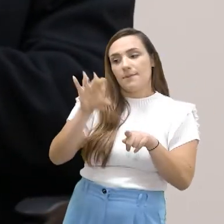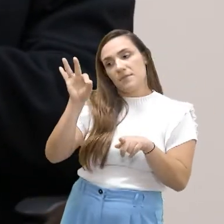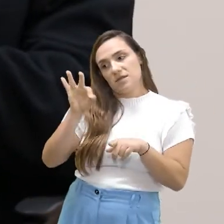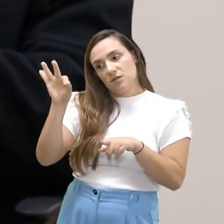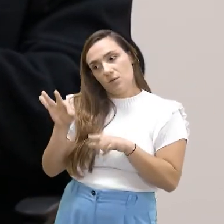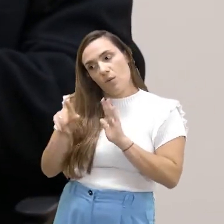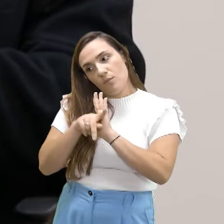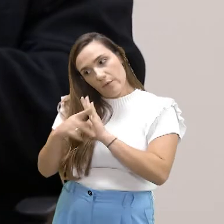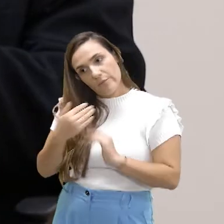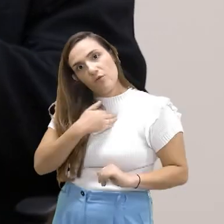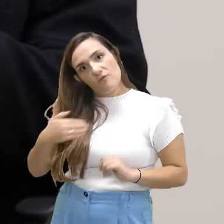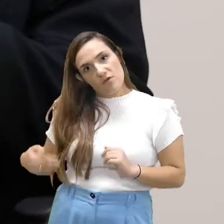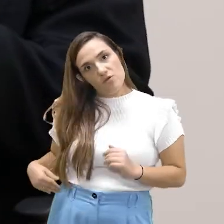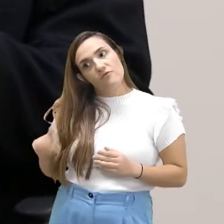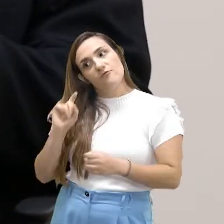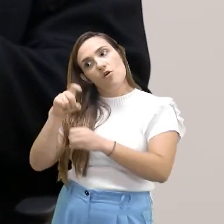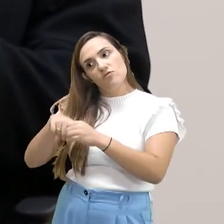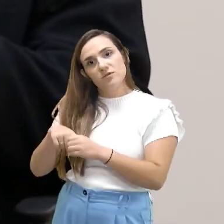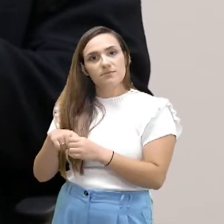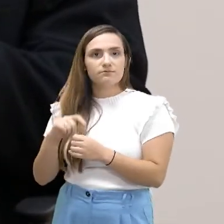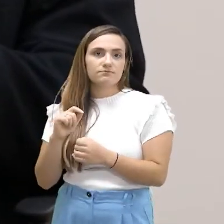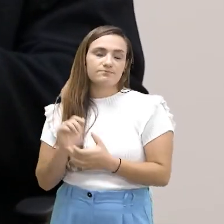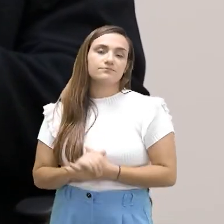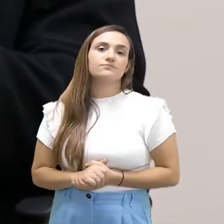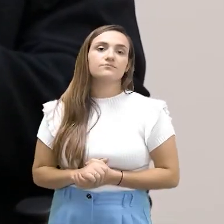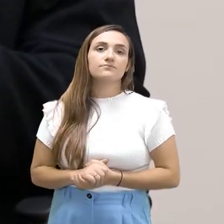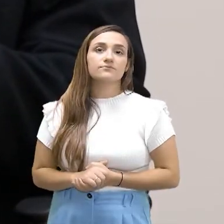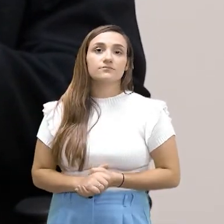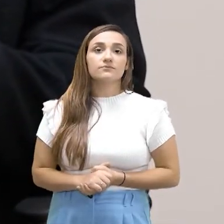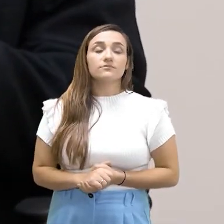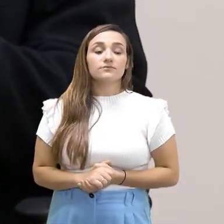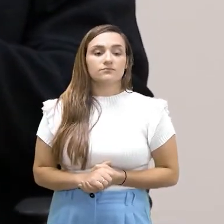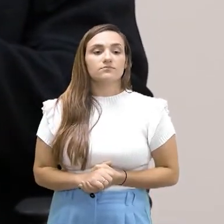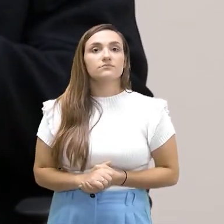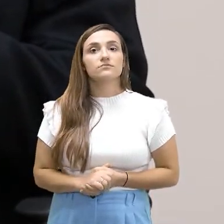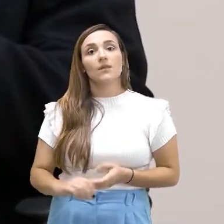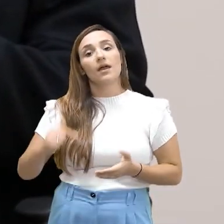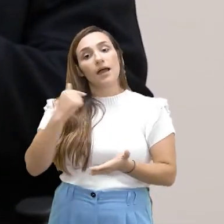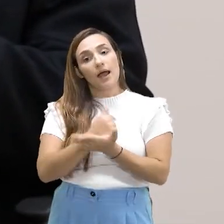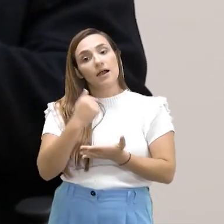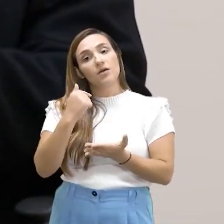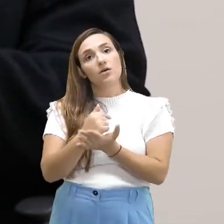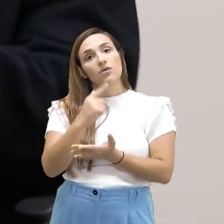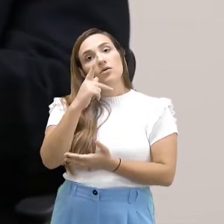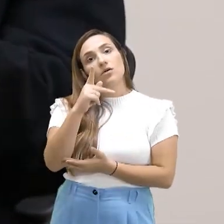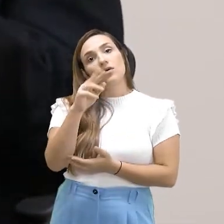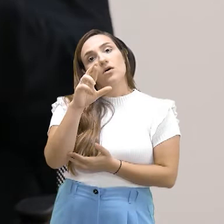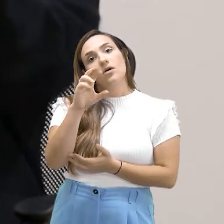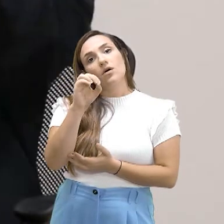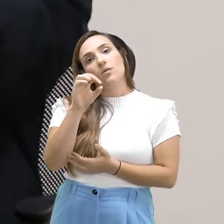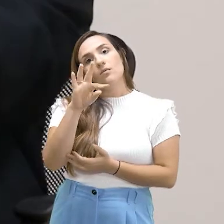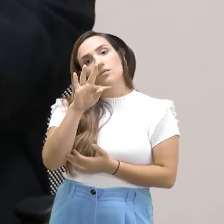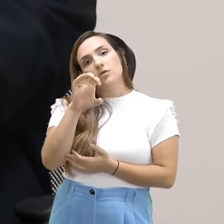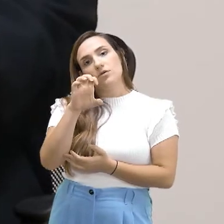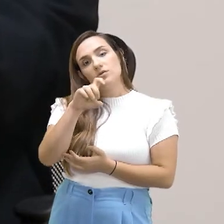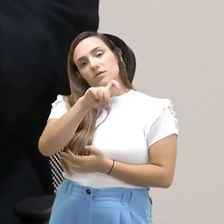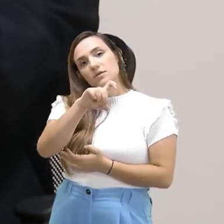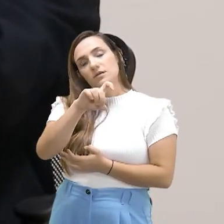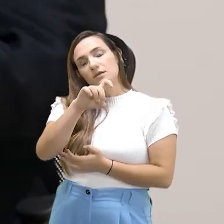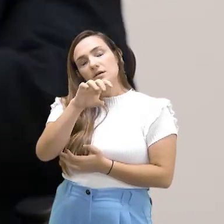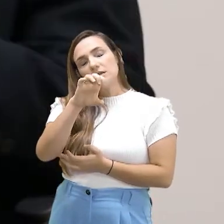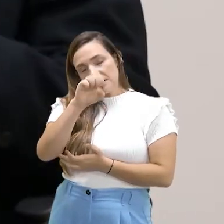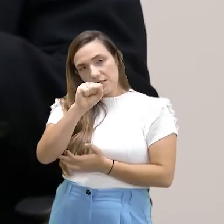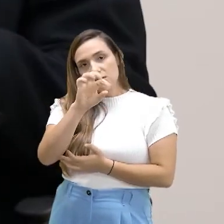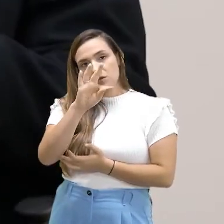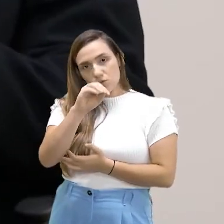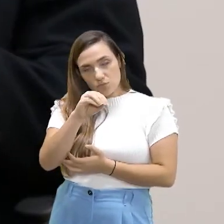Então, no cartório de protesto, também existe uma novidade. No cartório de protesto, você pode enviar o